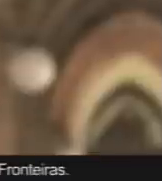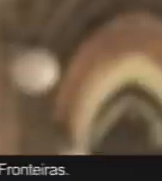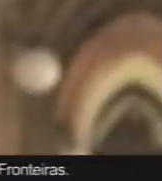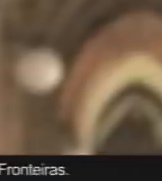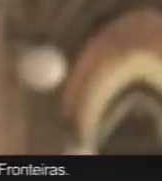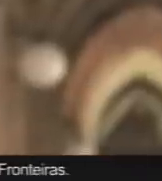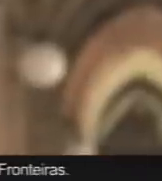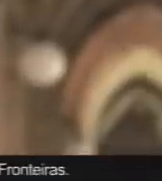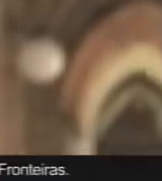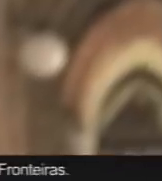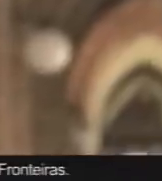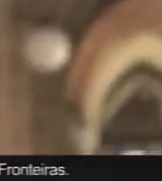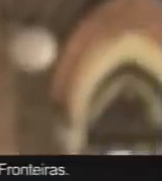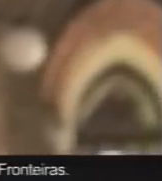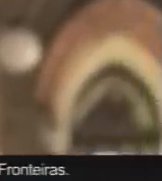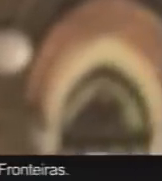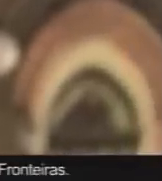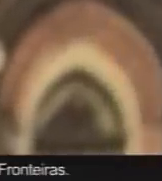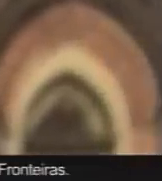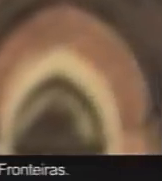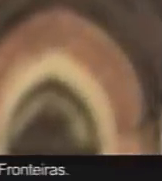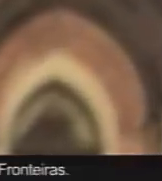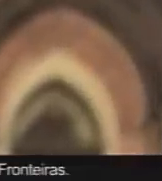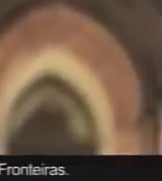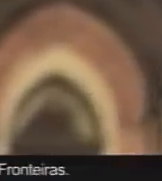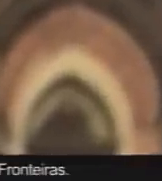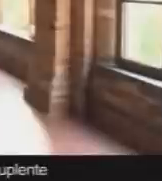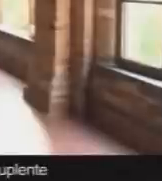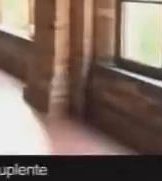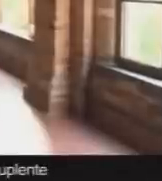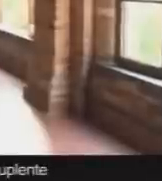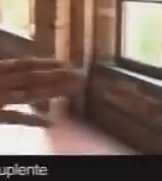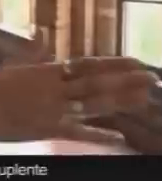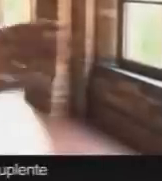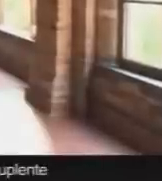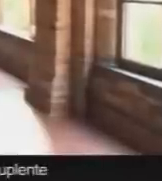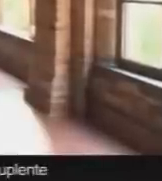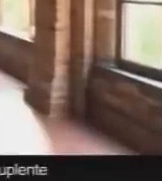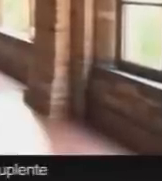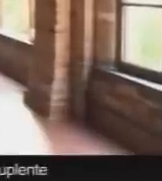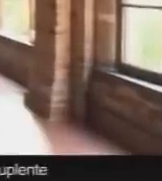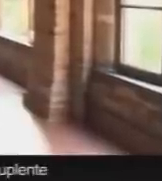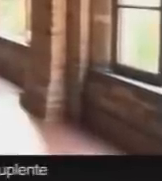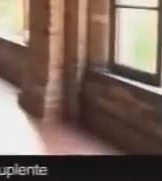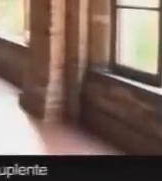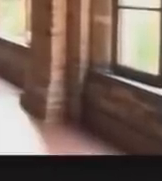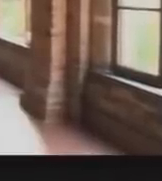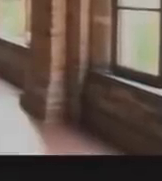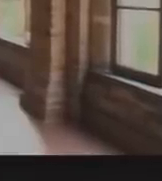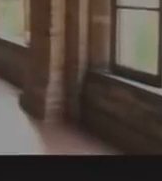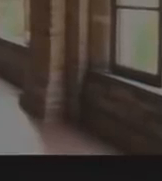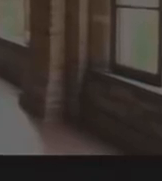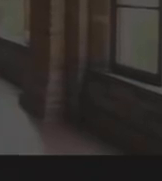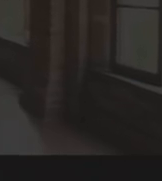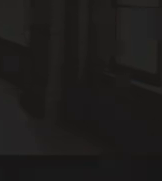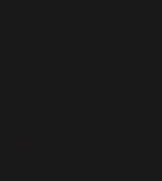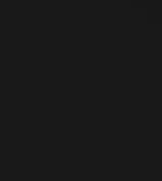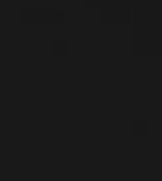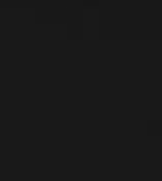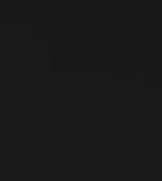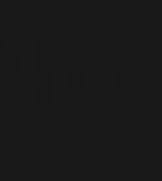primeiro suplente no programa Ciências Sem Fronteiras. Há 3 anos atrás, eu não imaginaria que eu ficaria de suplente para estudar em Harvard também.